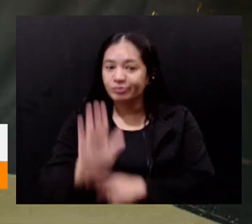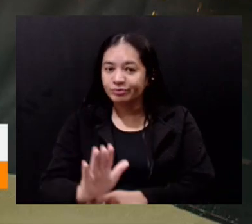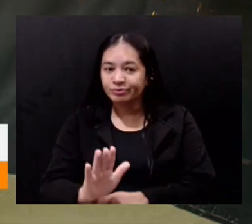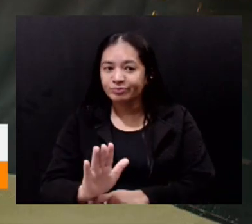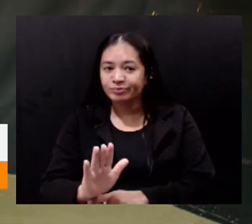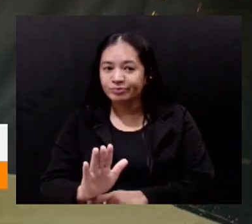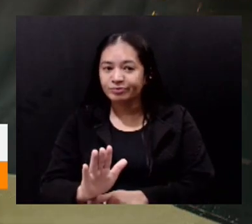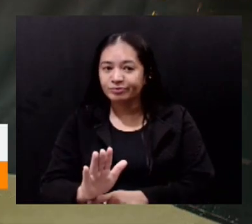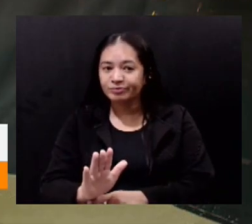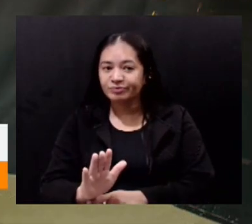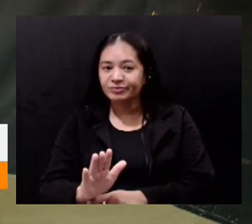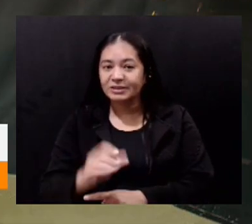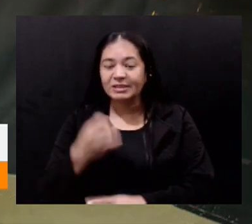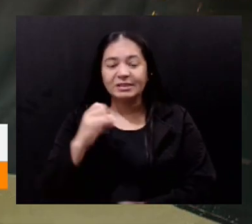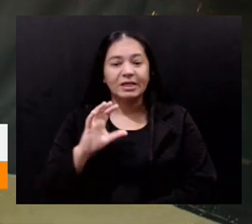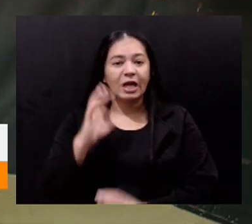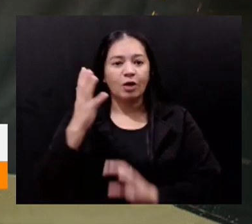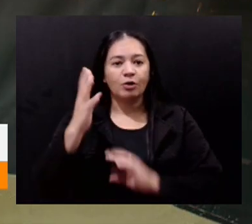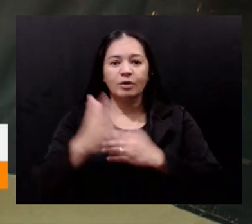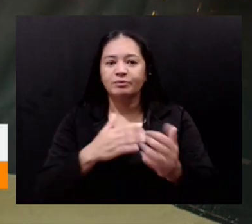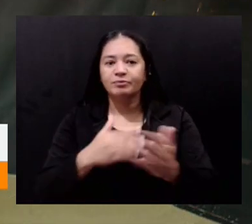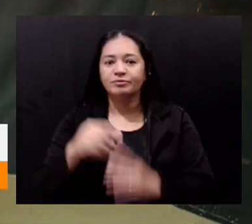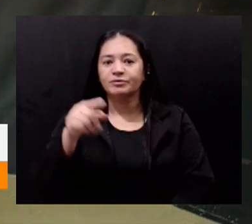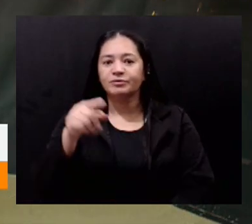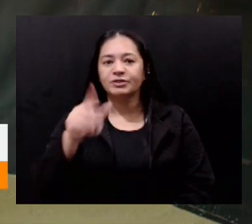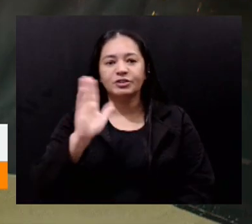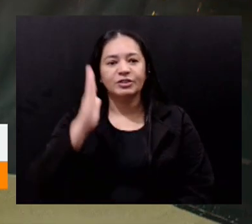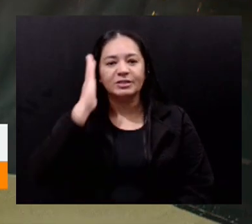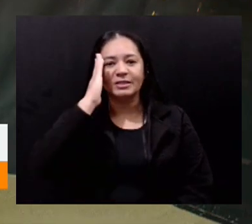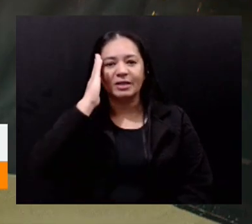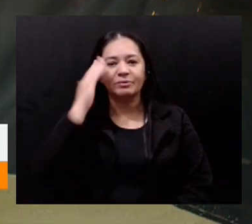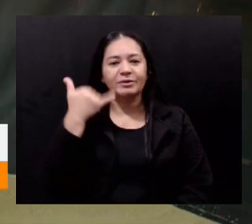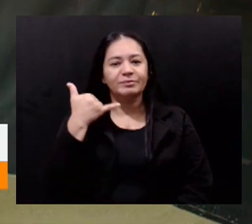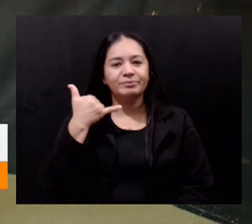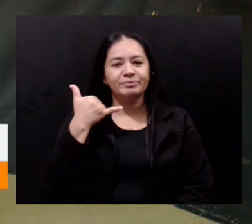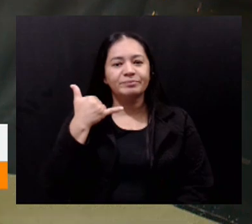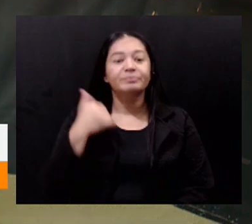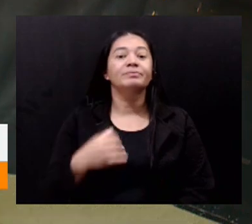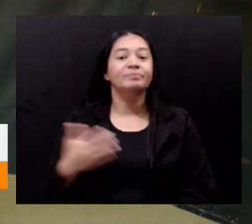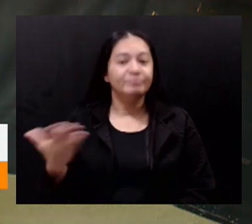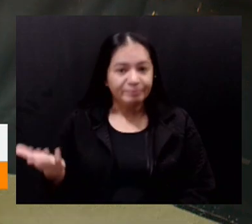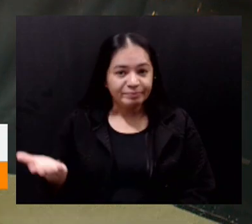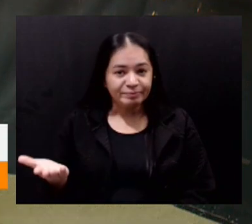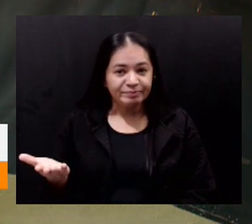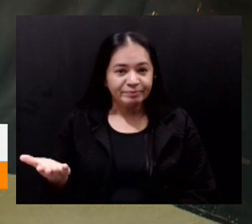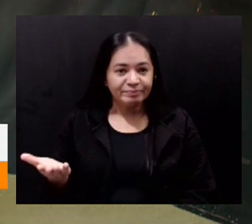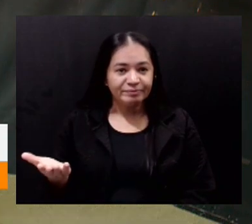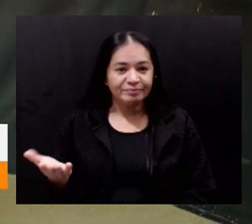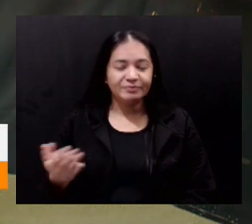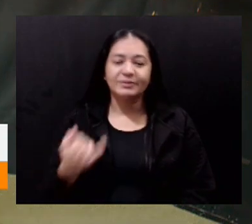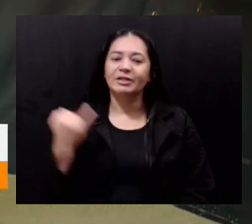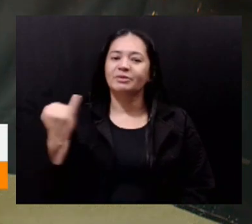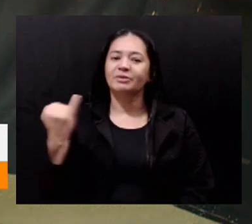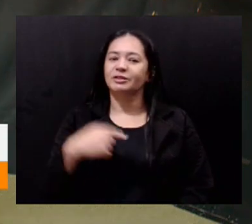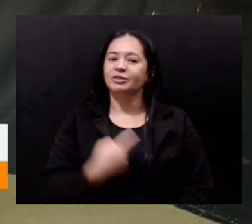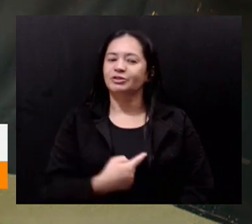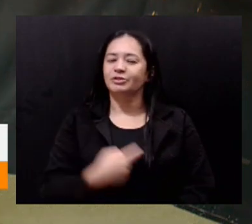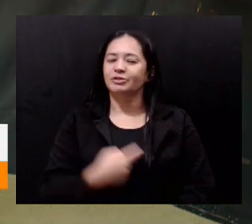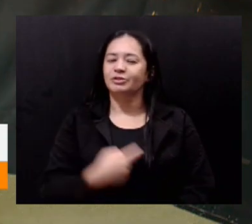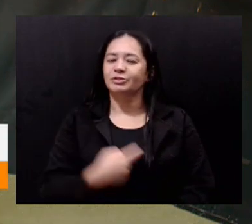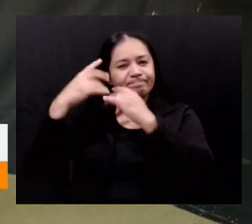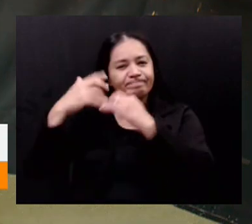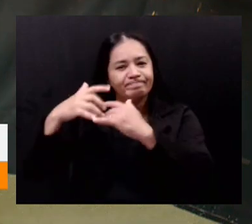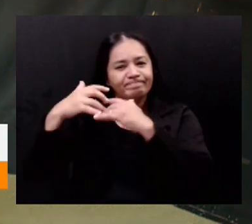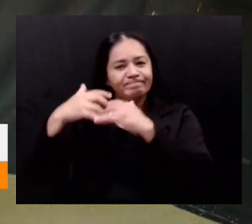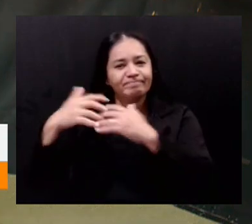alguma coisa, já sabe que tem que ligar para ela? Né? Então, é importante a gente fazer uma reflexão. Agora, vamos falar,